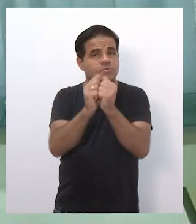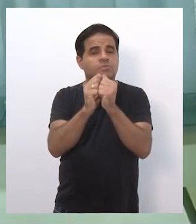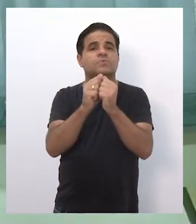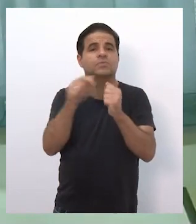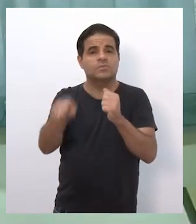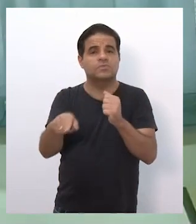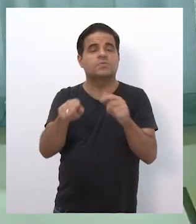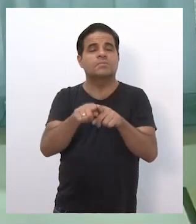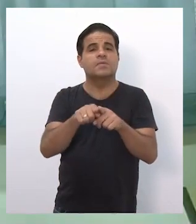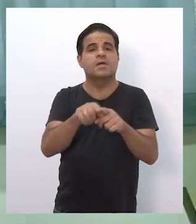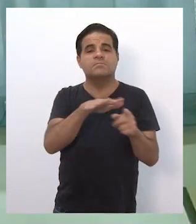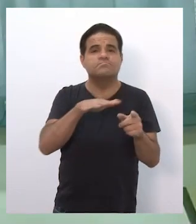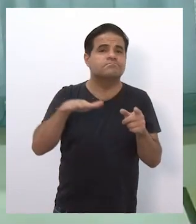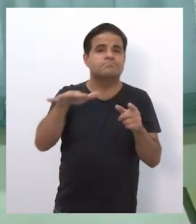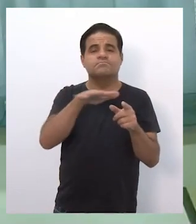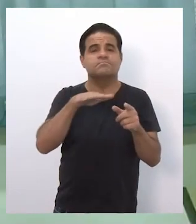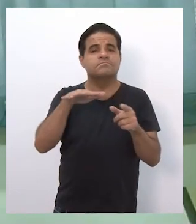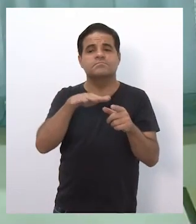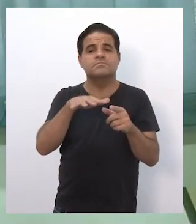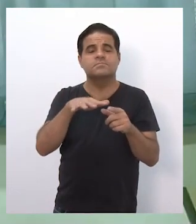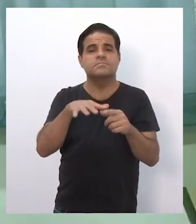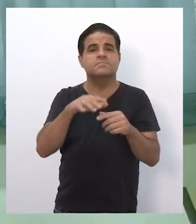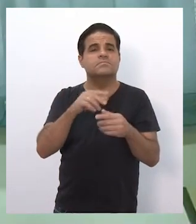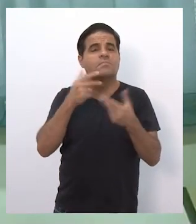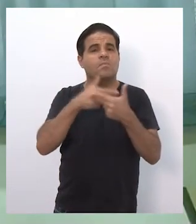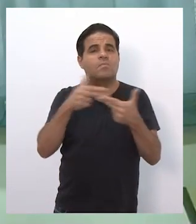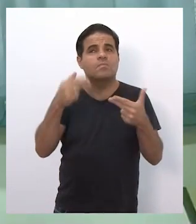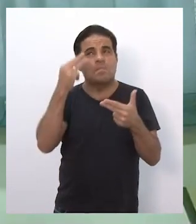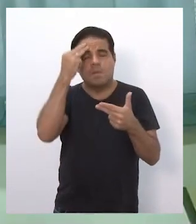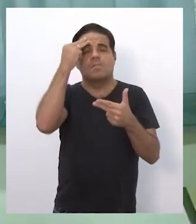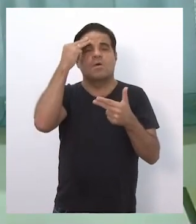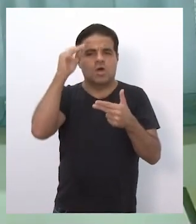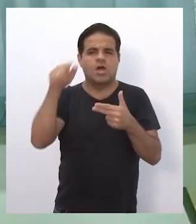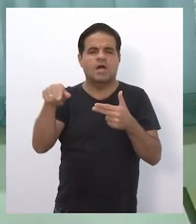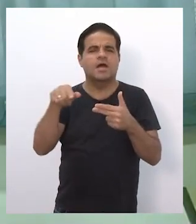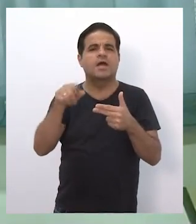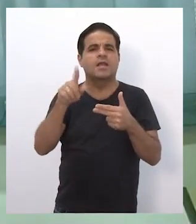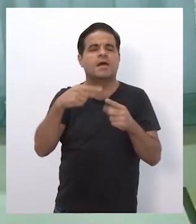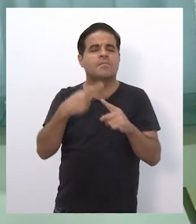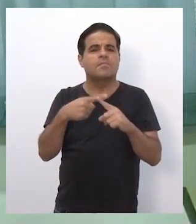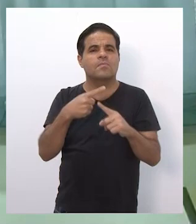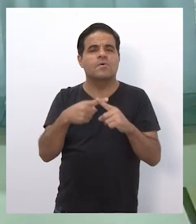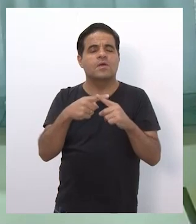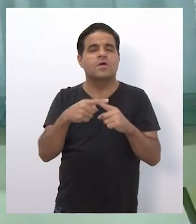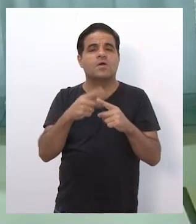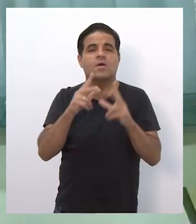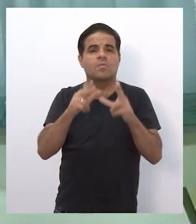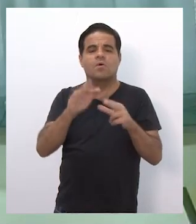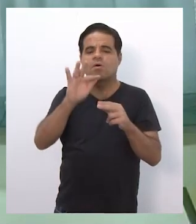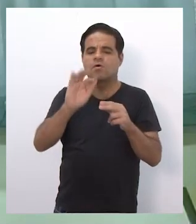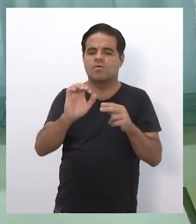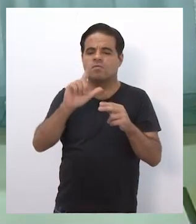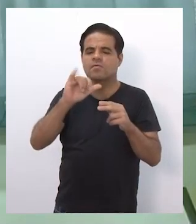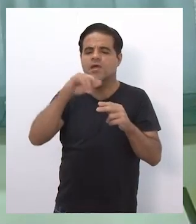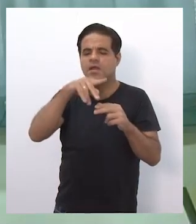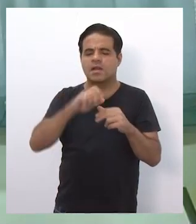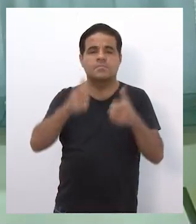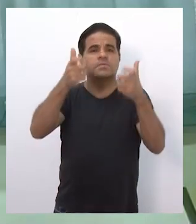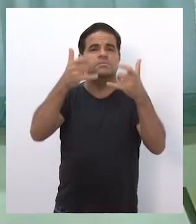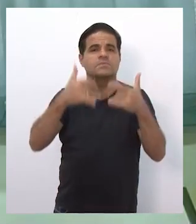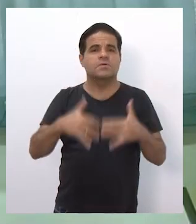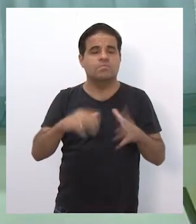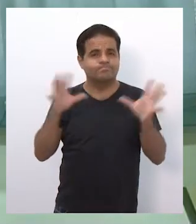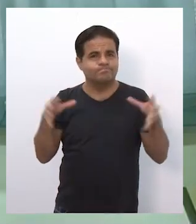juntamente também ocupa algo significativo da memória, né? Porque, como o Felipe falou, é um conjunto em